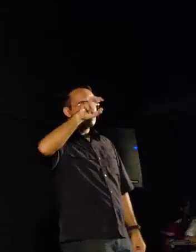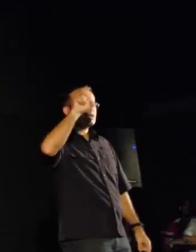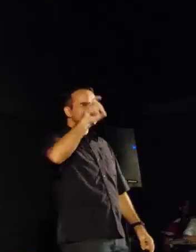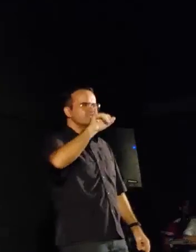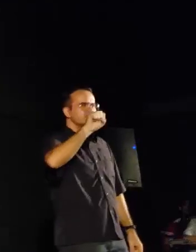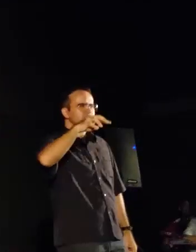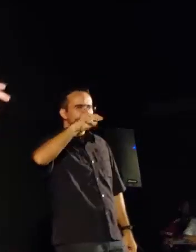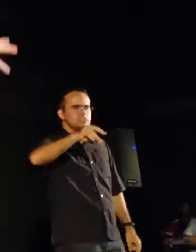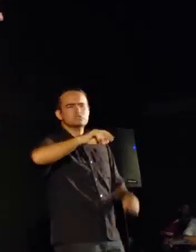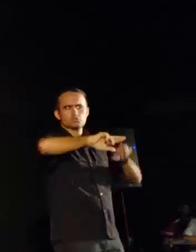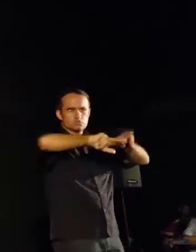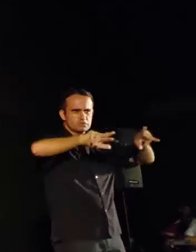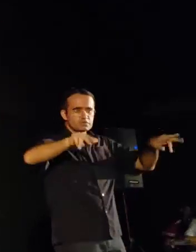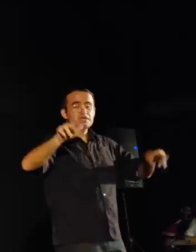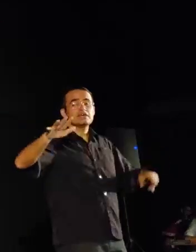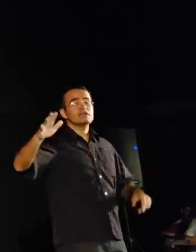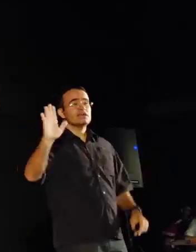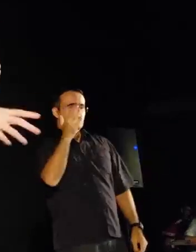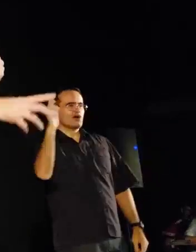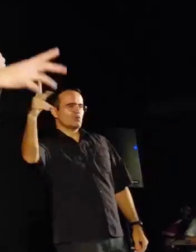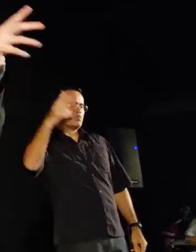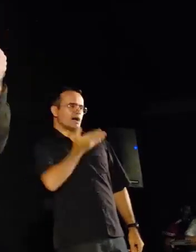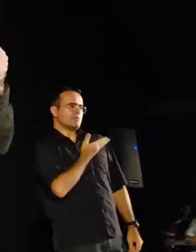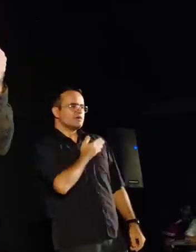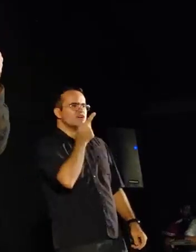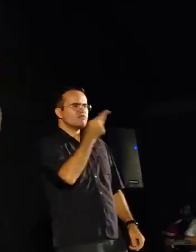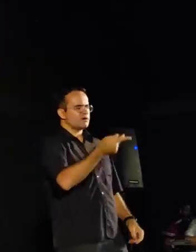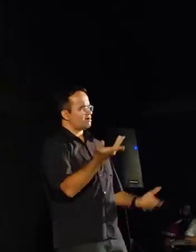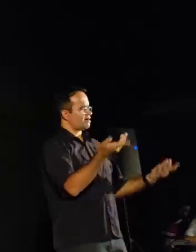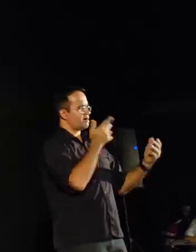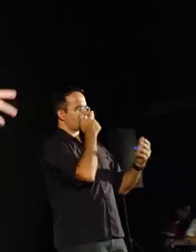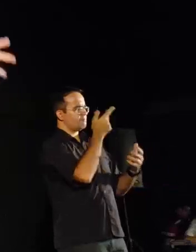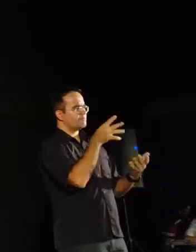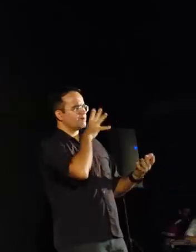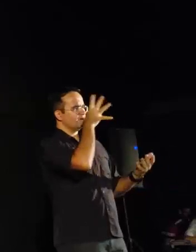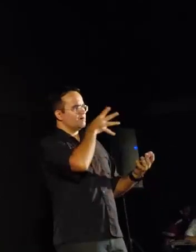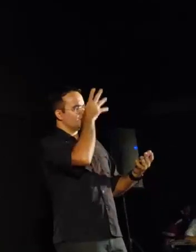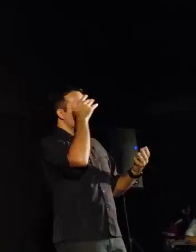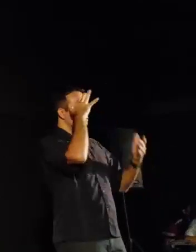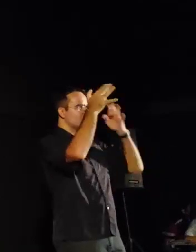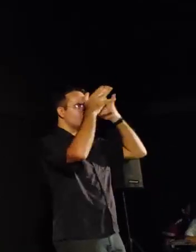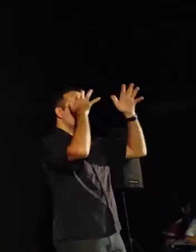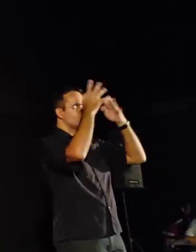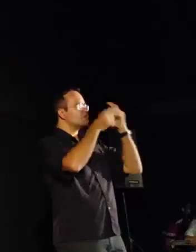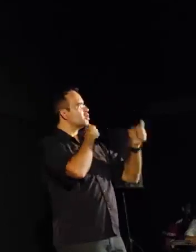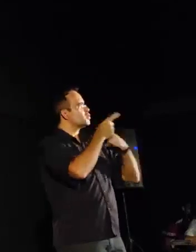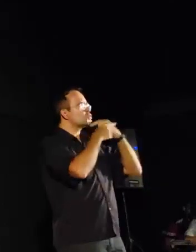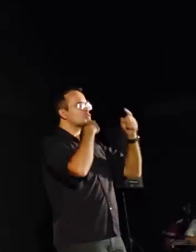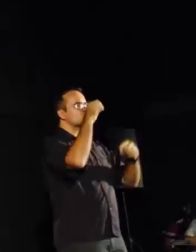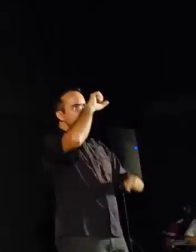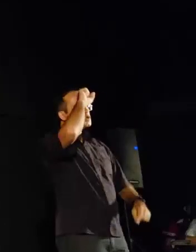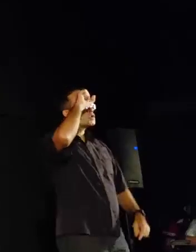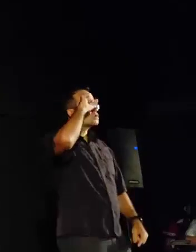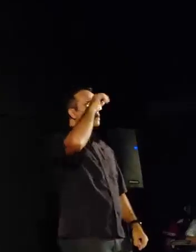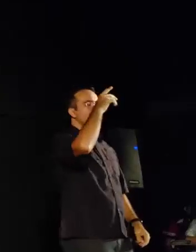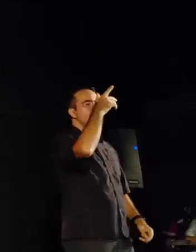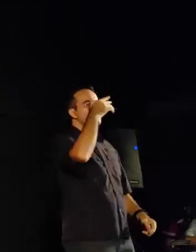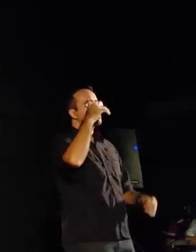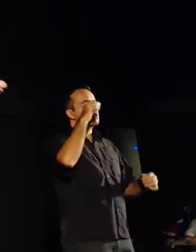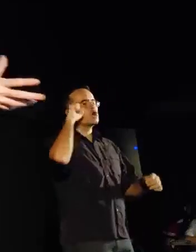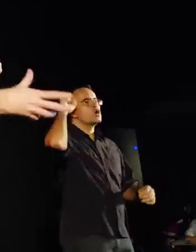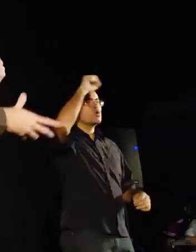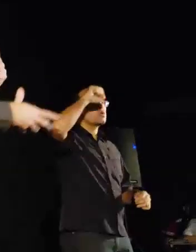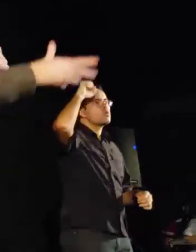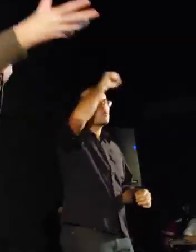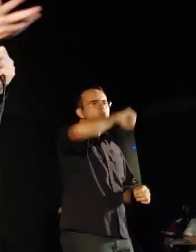amigos falavam, mas que coisa engraçada, esse pessoal deve estar delirando, porque eu não consigo encontrar um comunista nenhum, em lugar nenhum, até